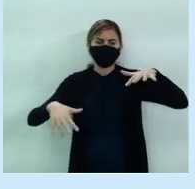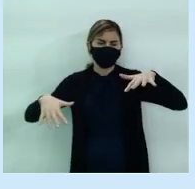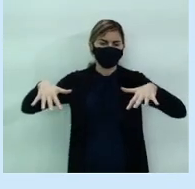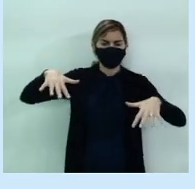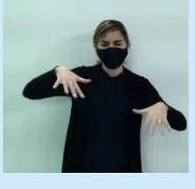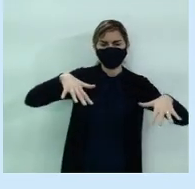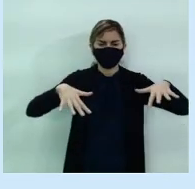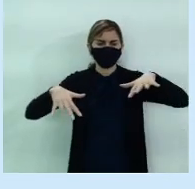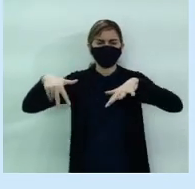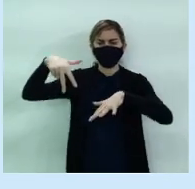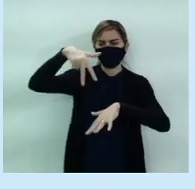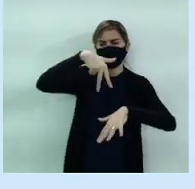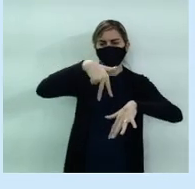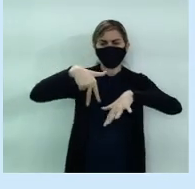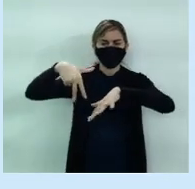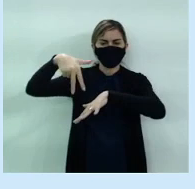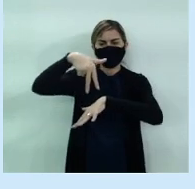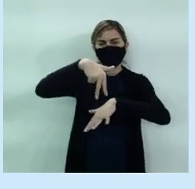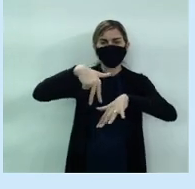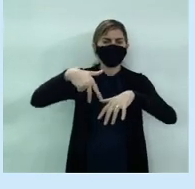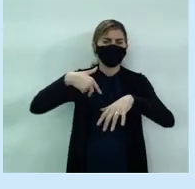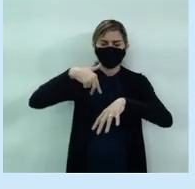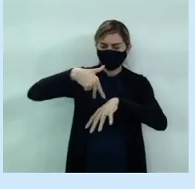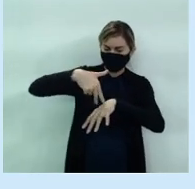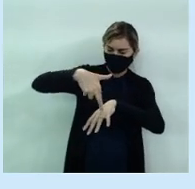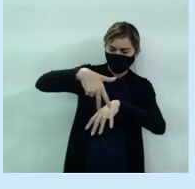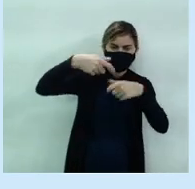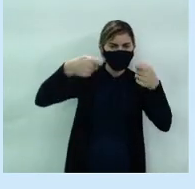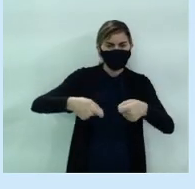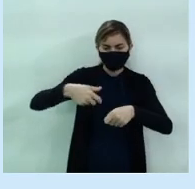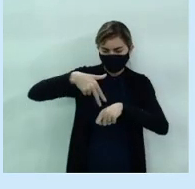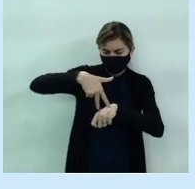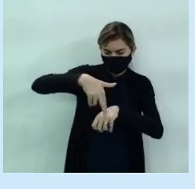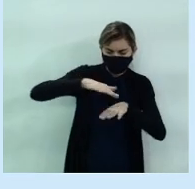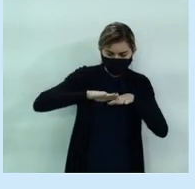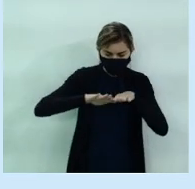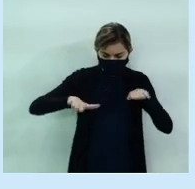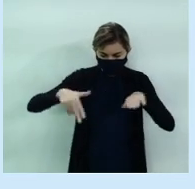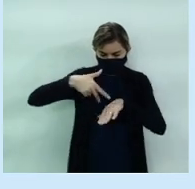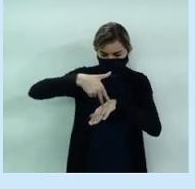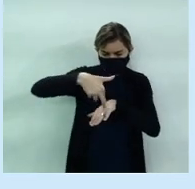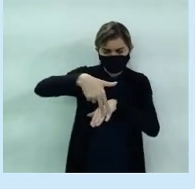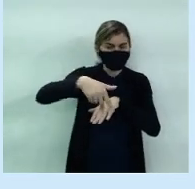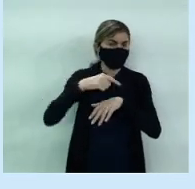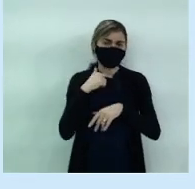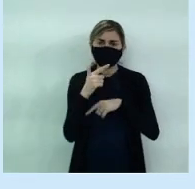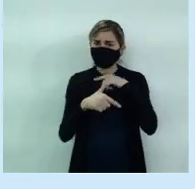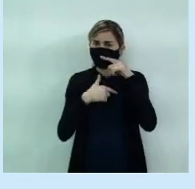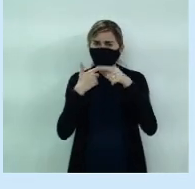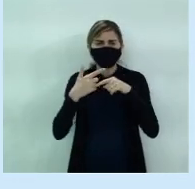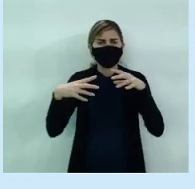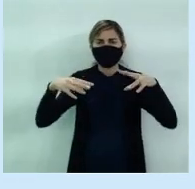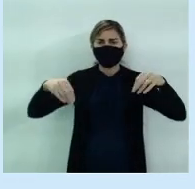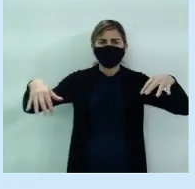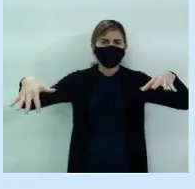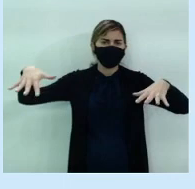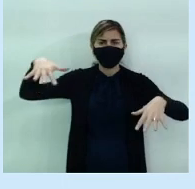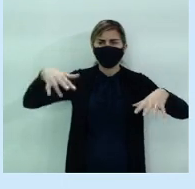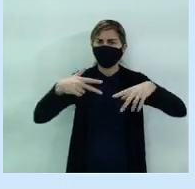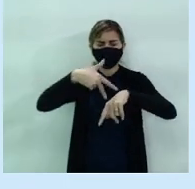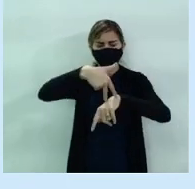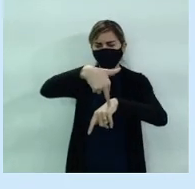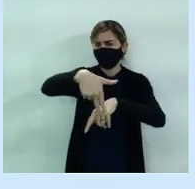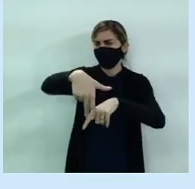flutuando pelo espaço vazio. Ou seja, se não tivesse gravidade, estaria tudo flutuando.